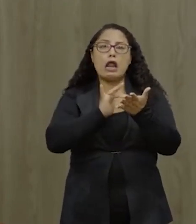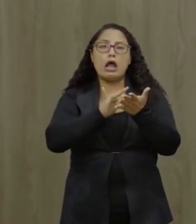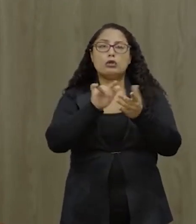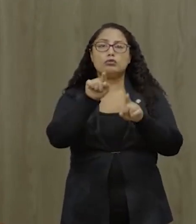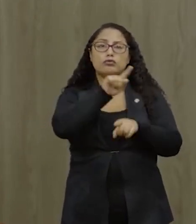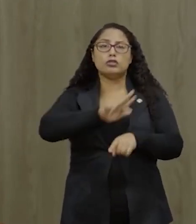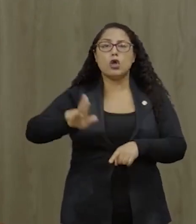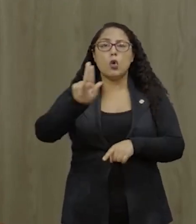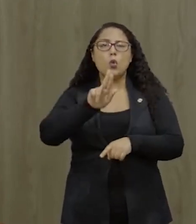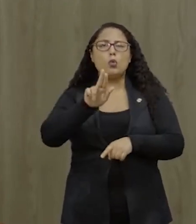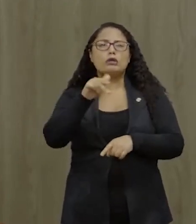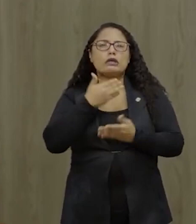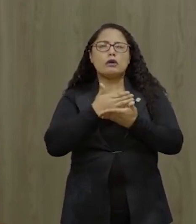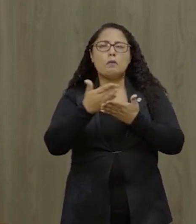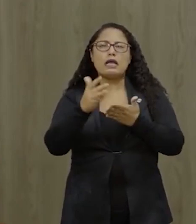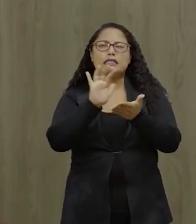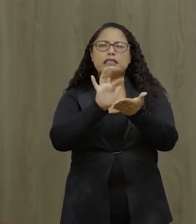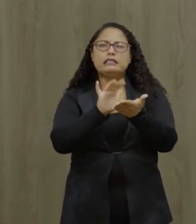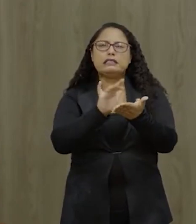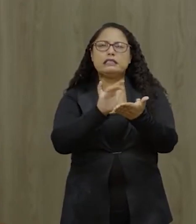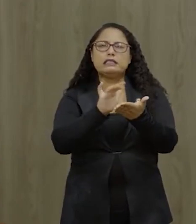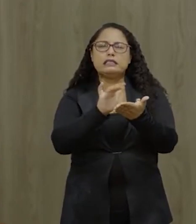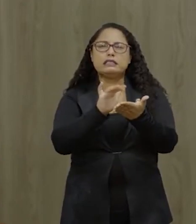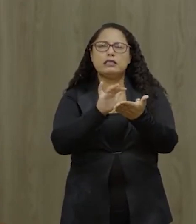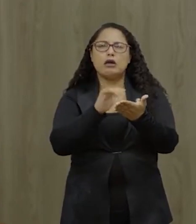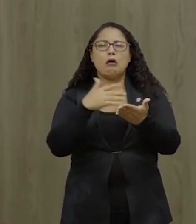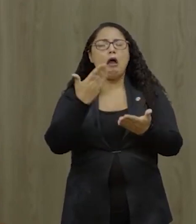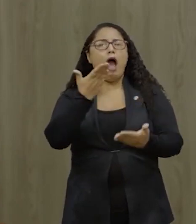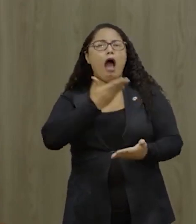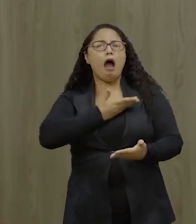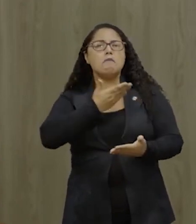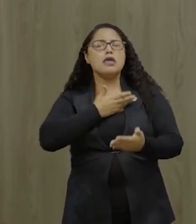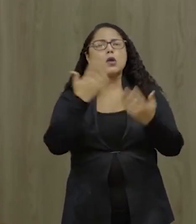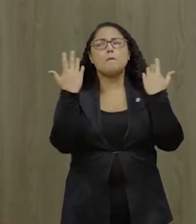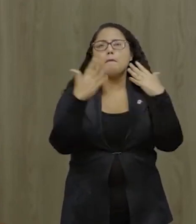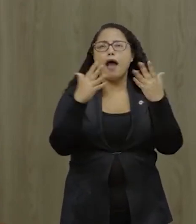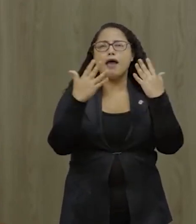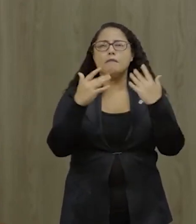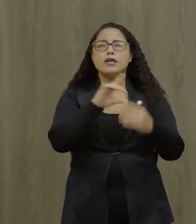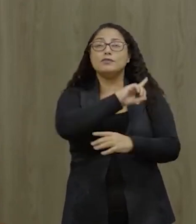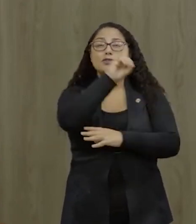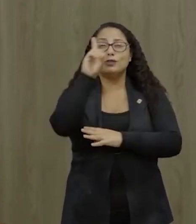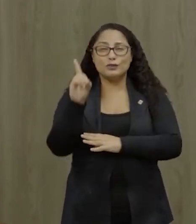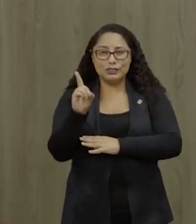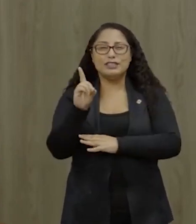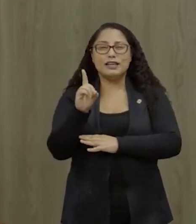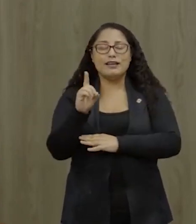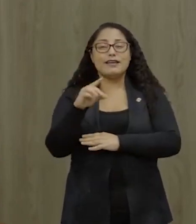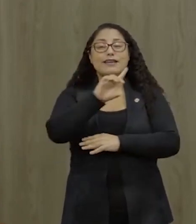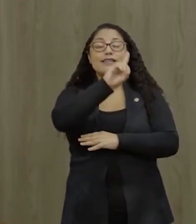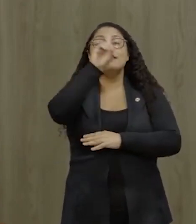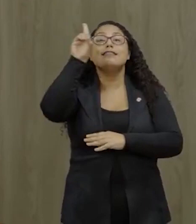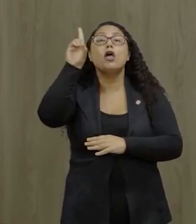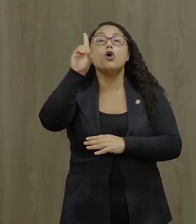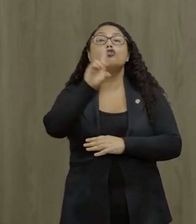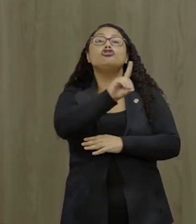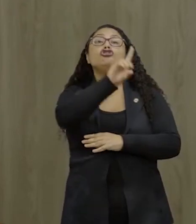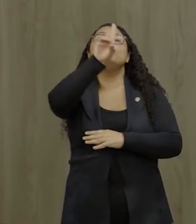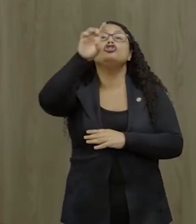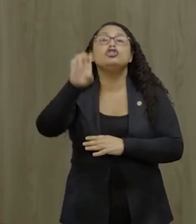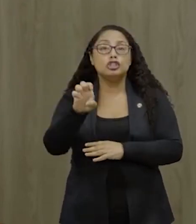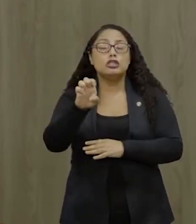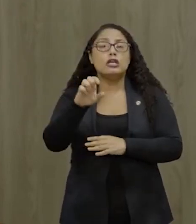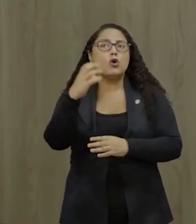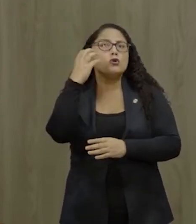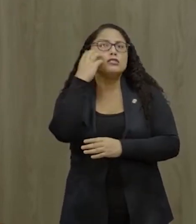utiliza, se você começa a digitar, meu amigo, parabéns pelo seu dia, que Deus